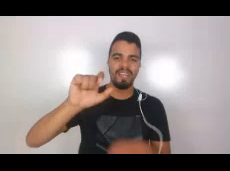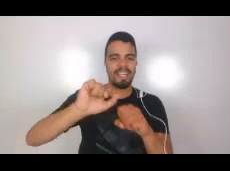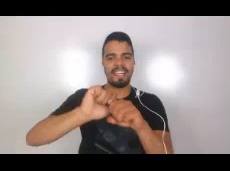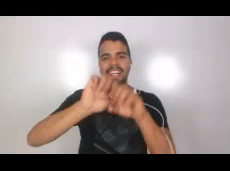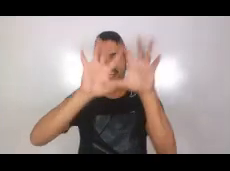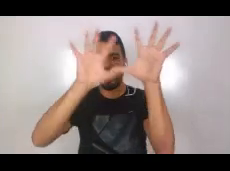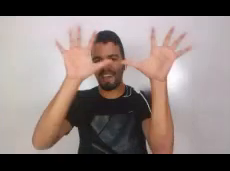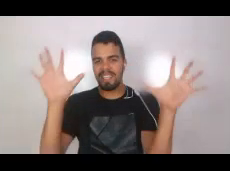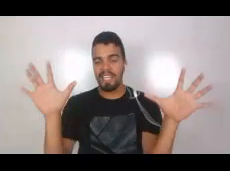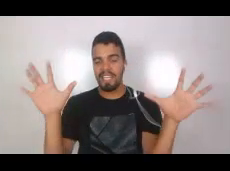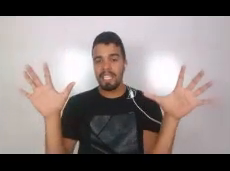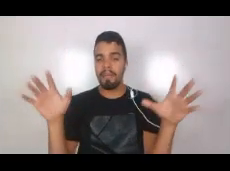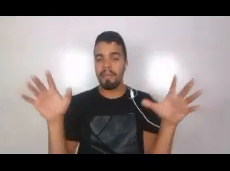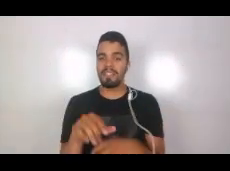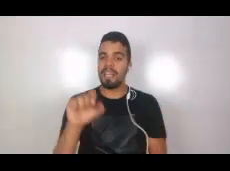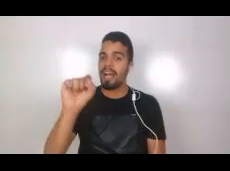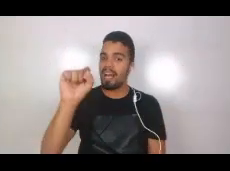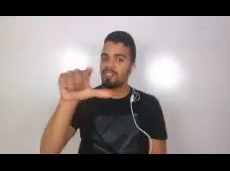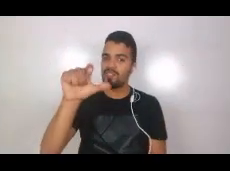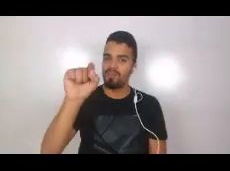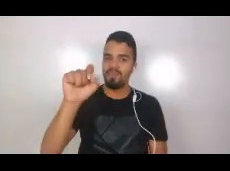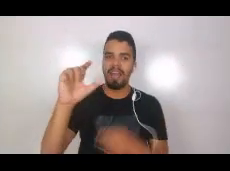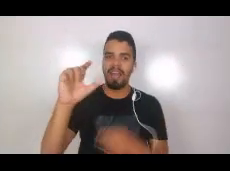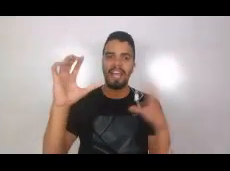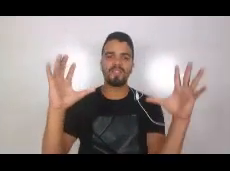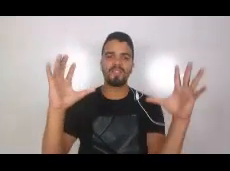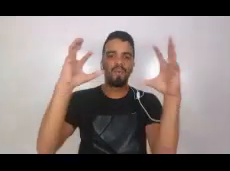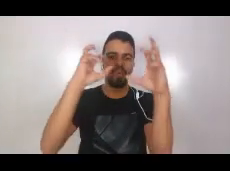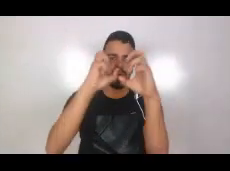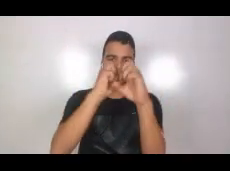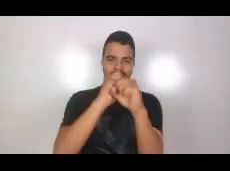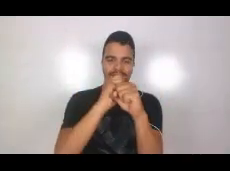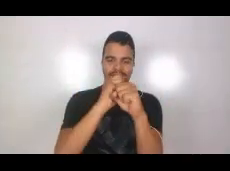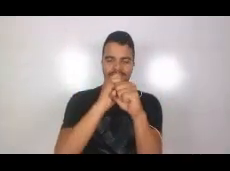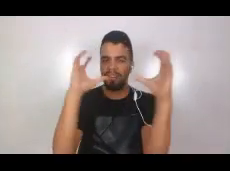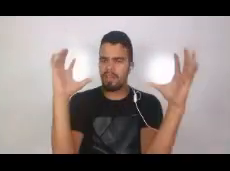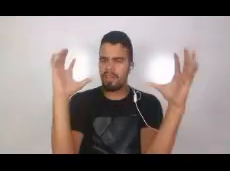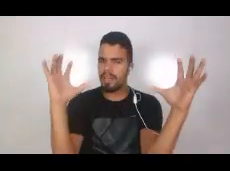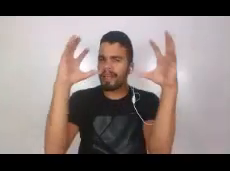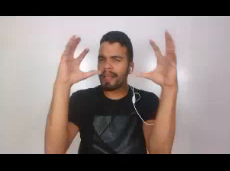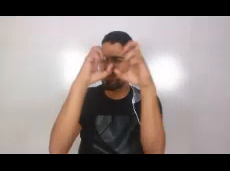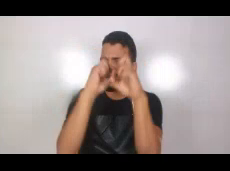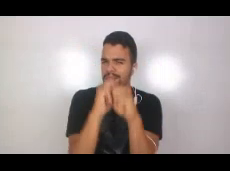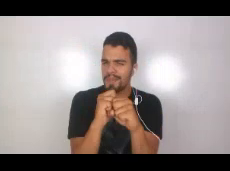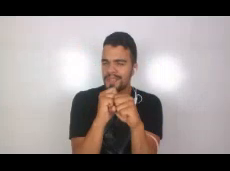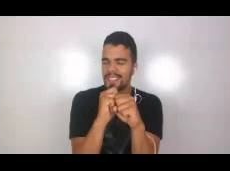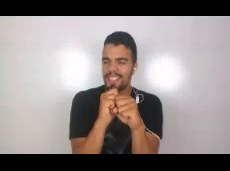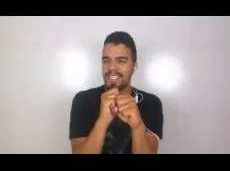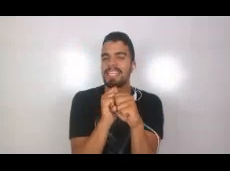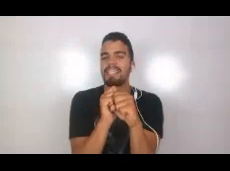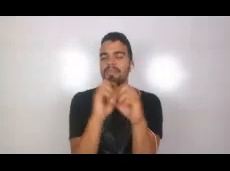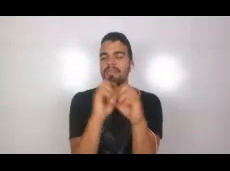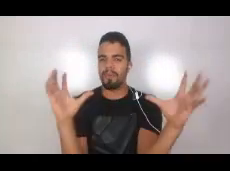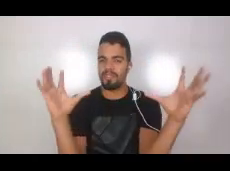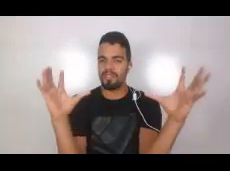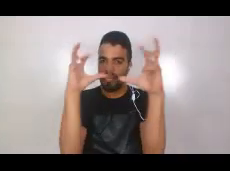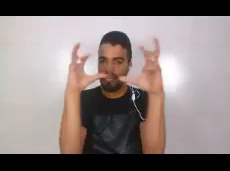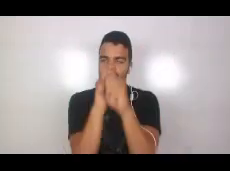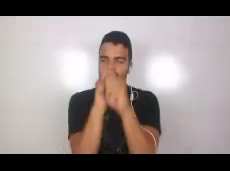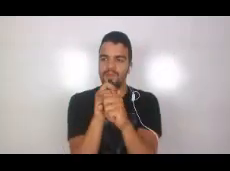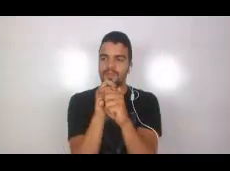Azul claro. Também pode ser azul escuro, ó, escuro.